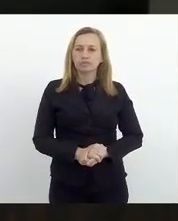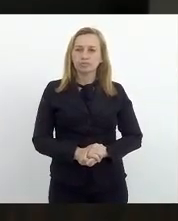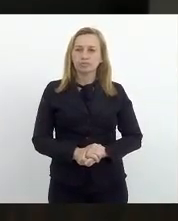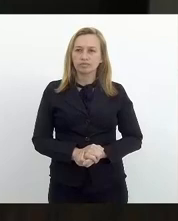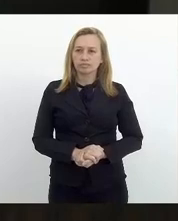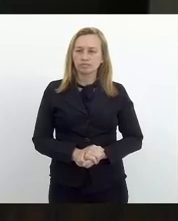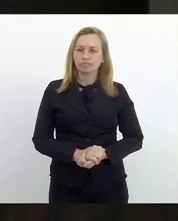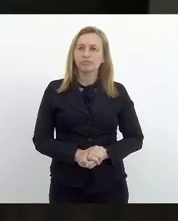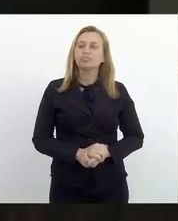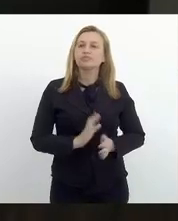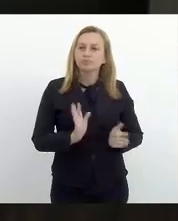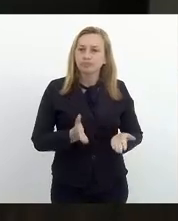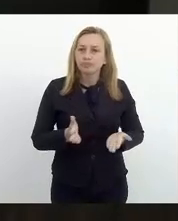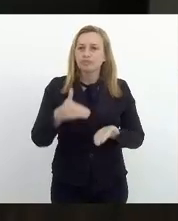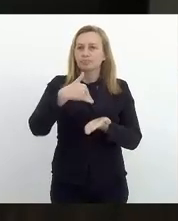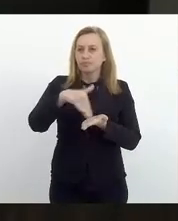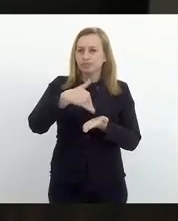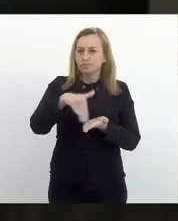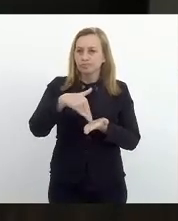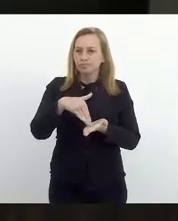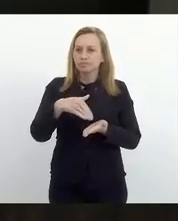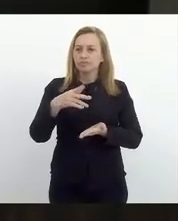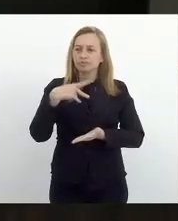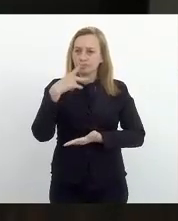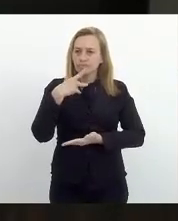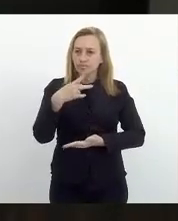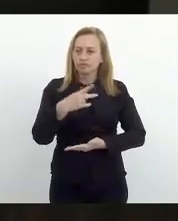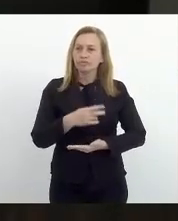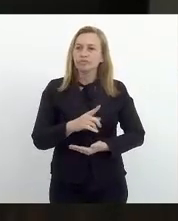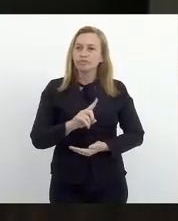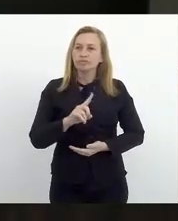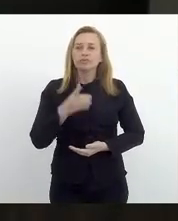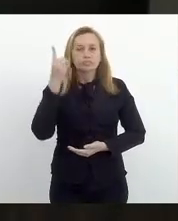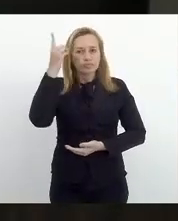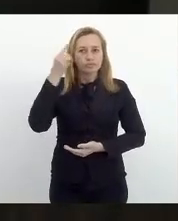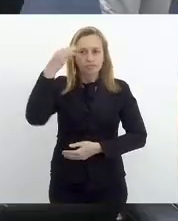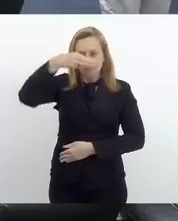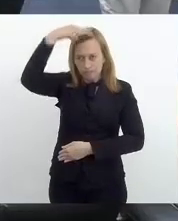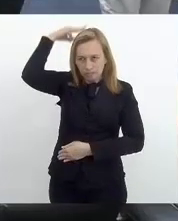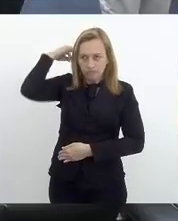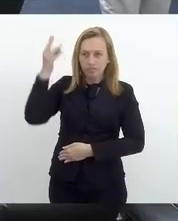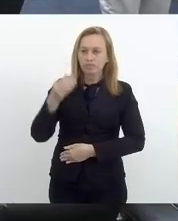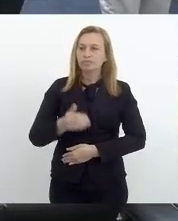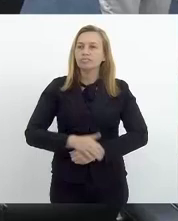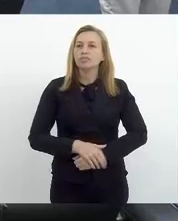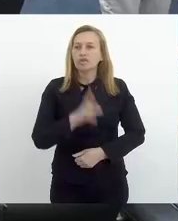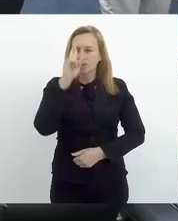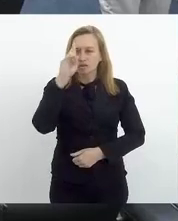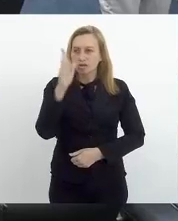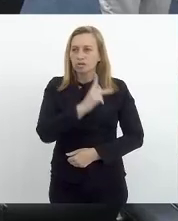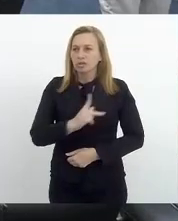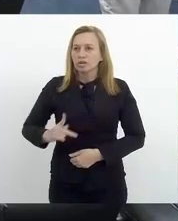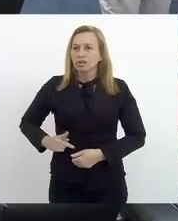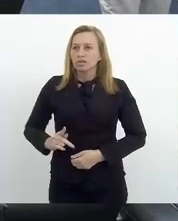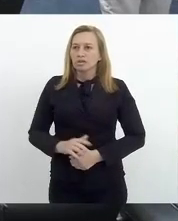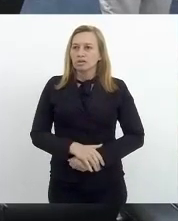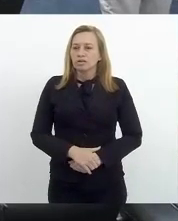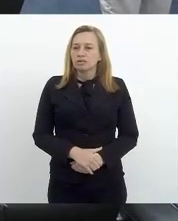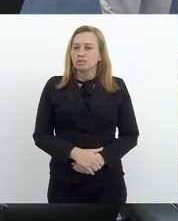a passar a palavra secretários Deputado Márcio Pacheco senhor presidente